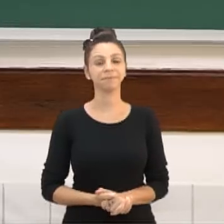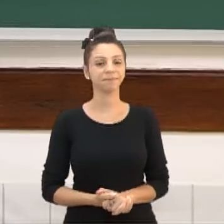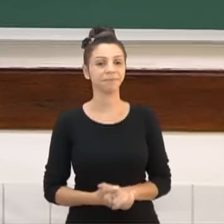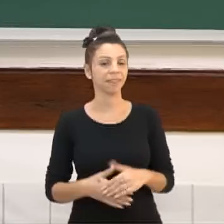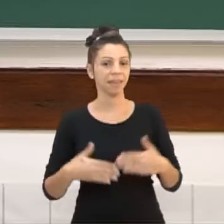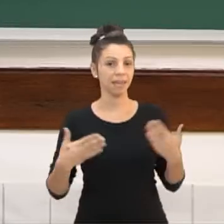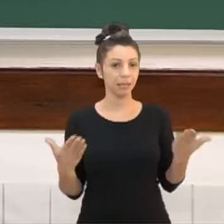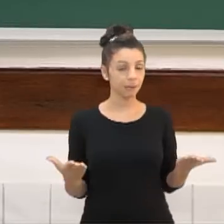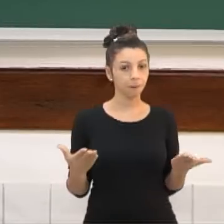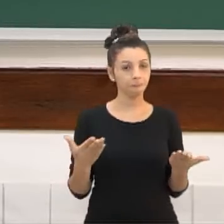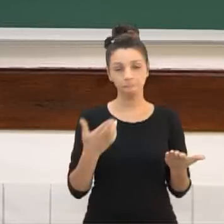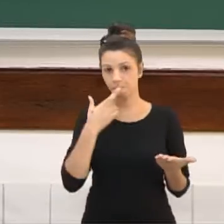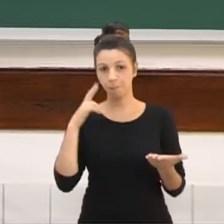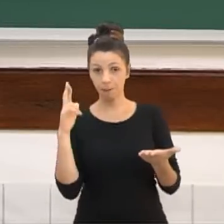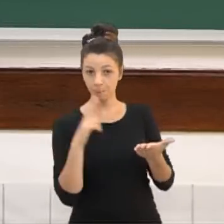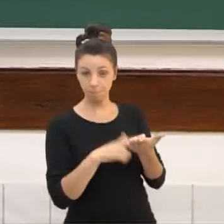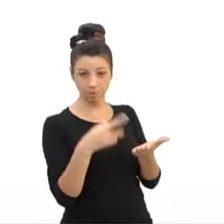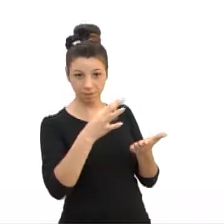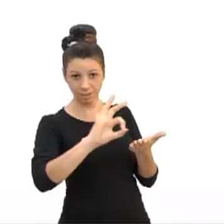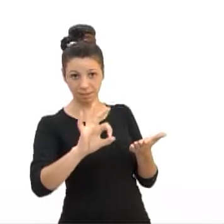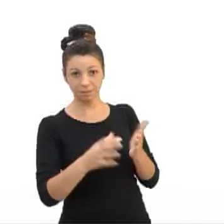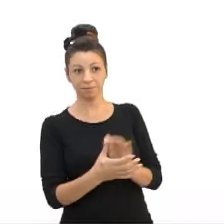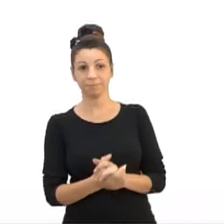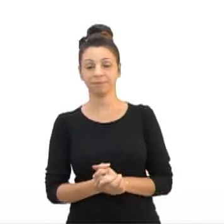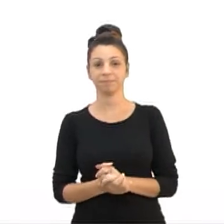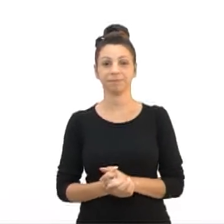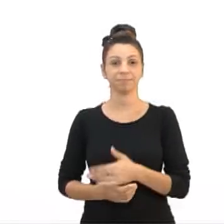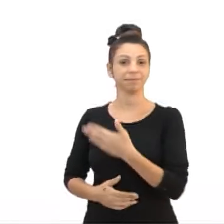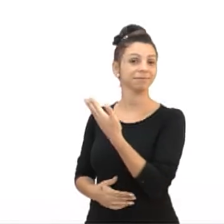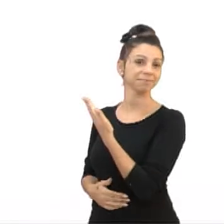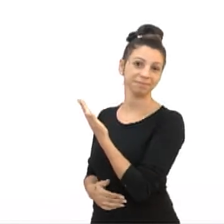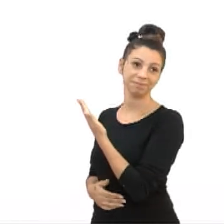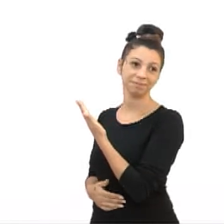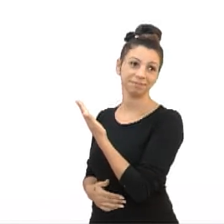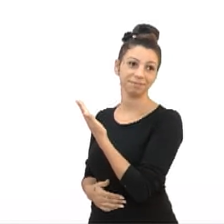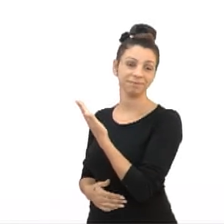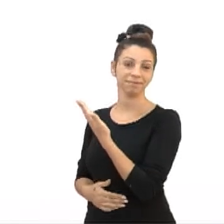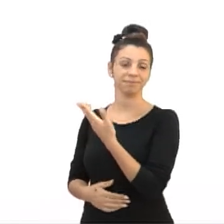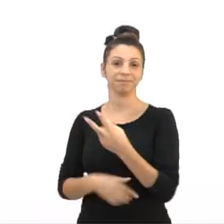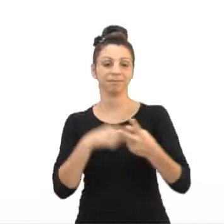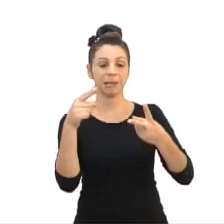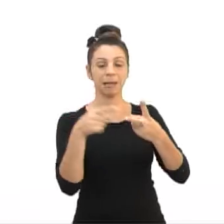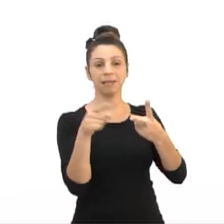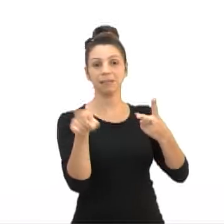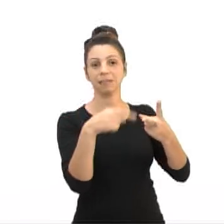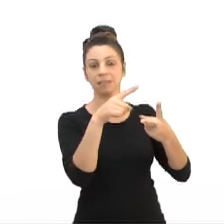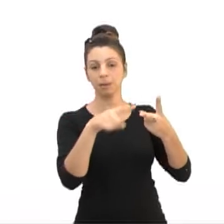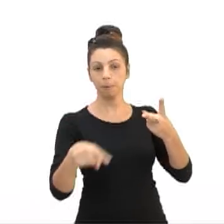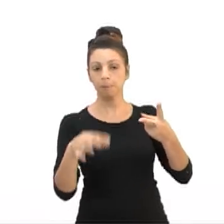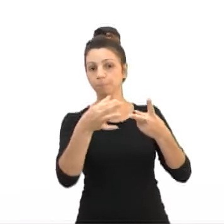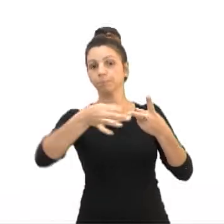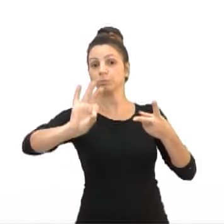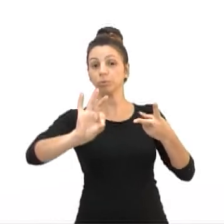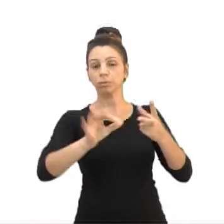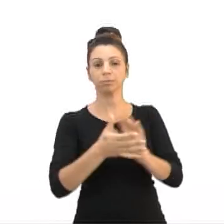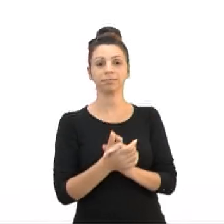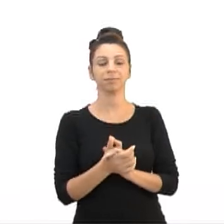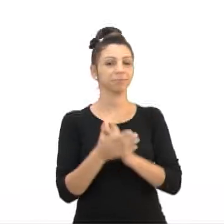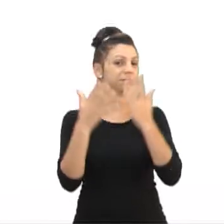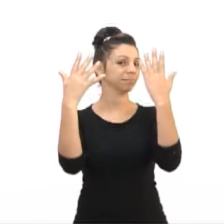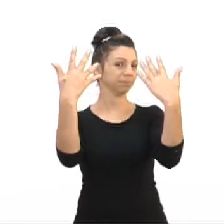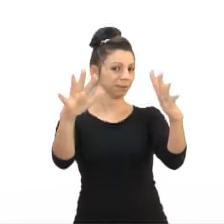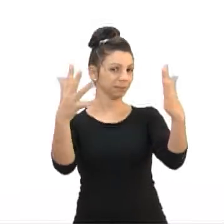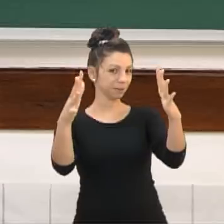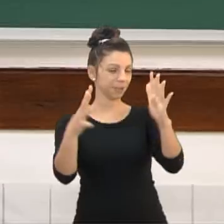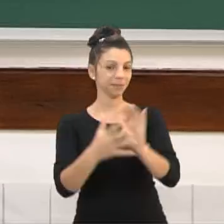E aí, galera, vamos ver quem acertou mais essa questão? Tcharam, olha lá, quem marcou a segunda proposição como alternativa correta,